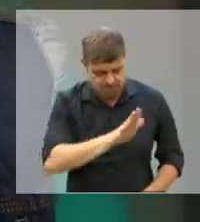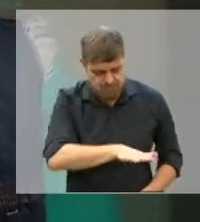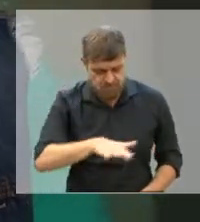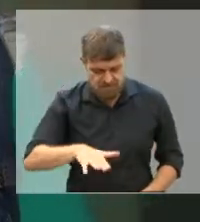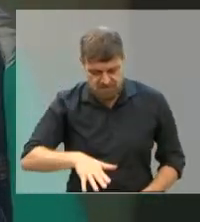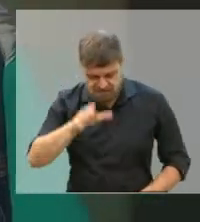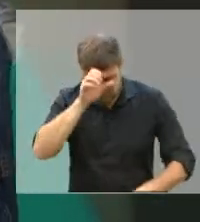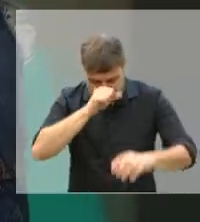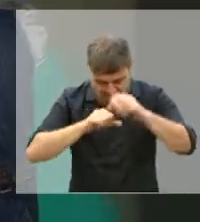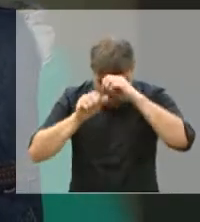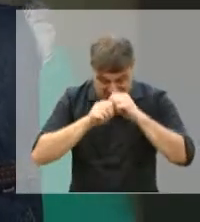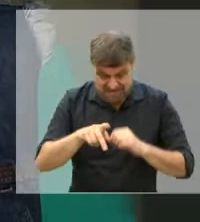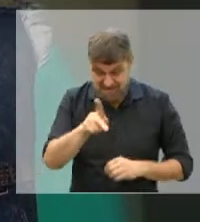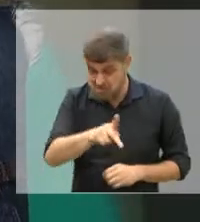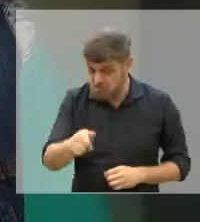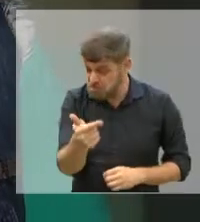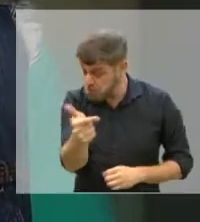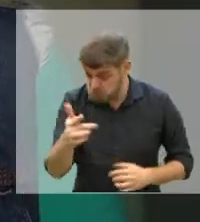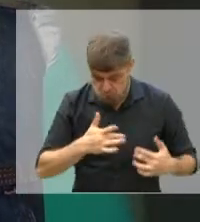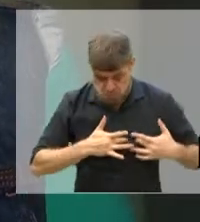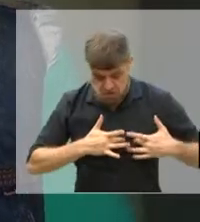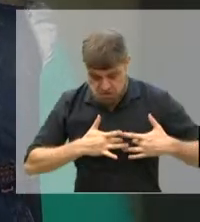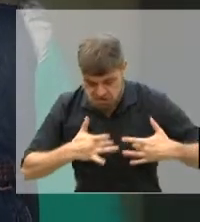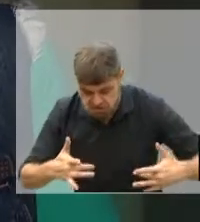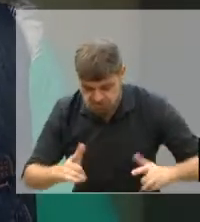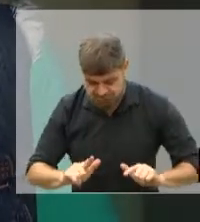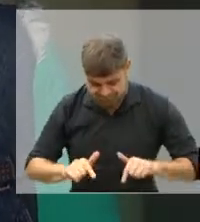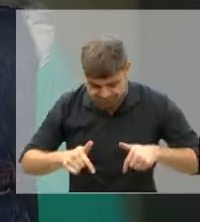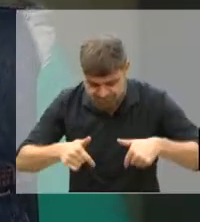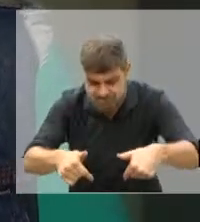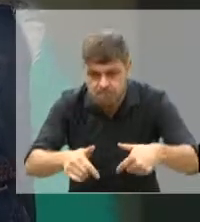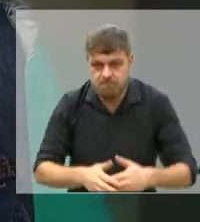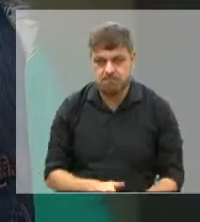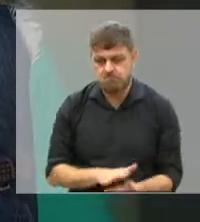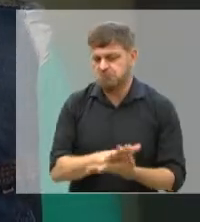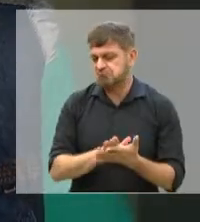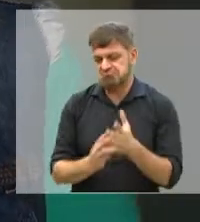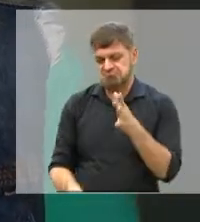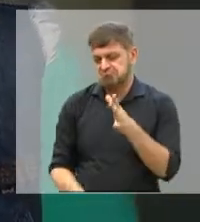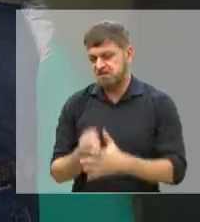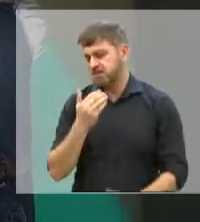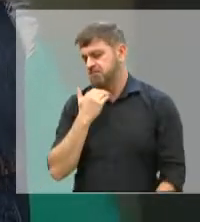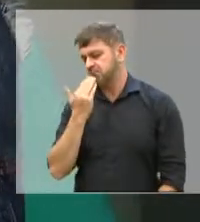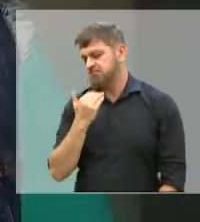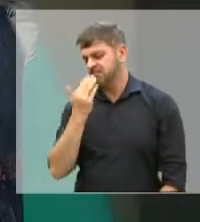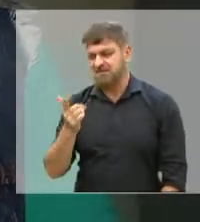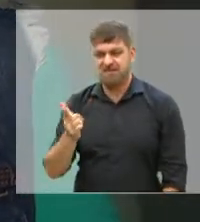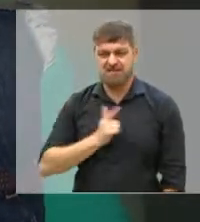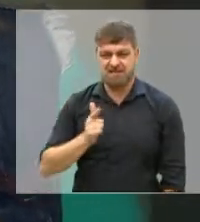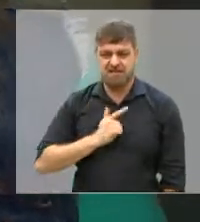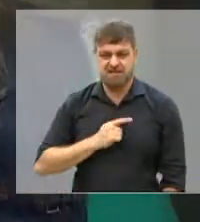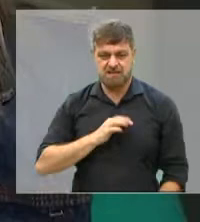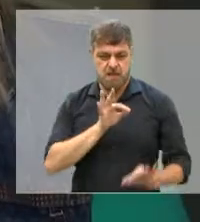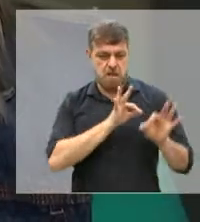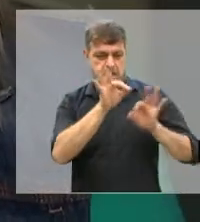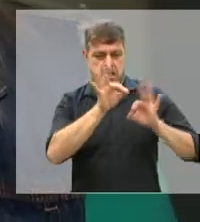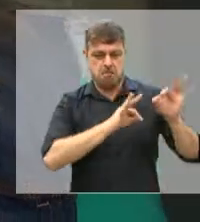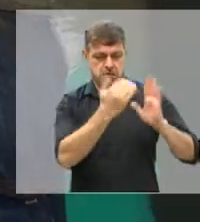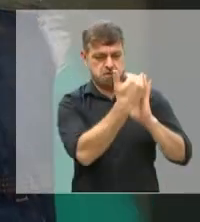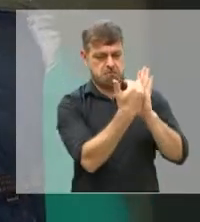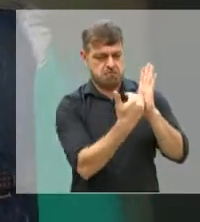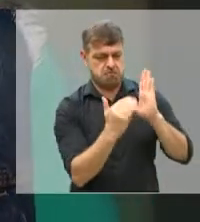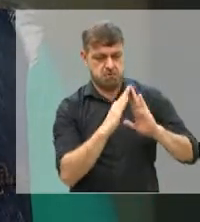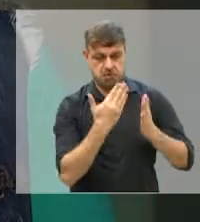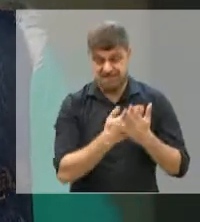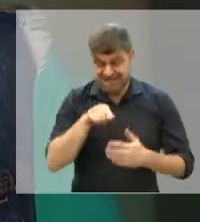crianças. Sem ele, sem a dedicação, sem o empenho, nada acontece. Podem ter milhares de projetos dentro de uma